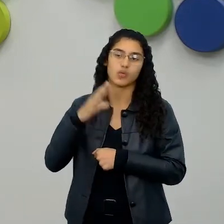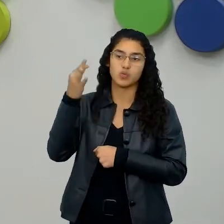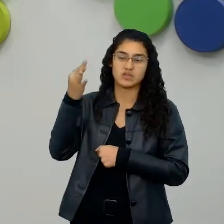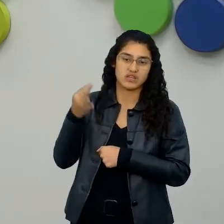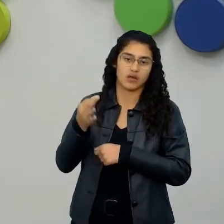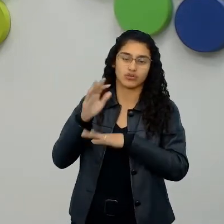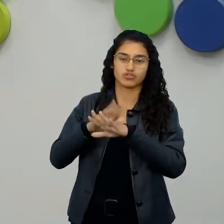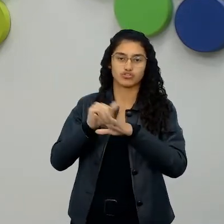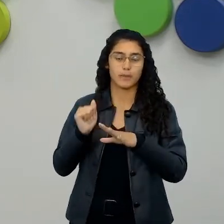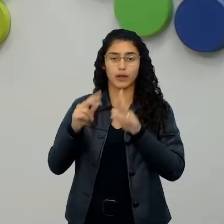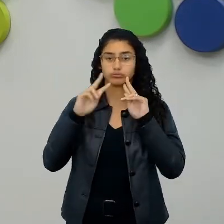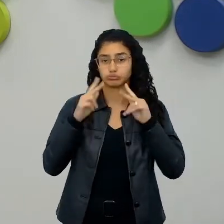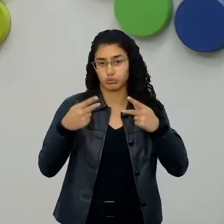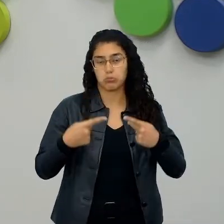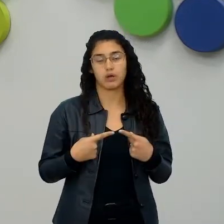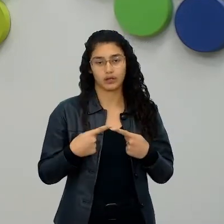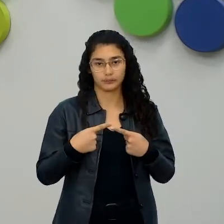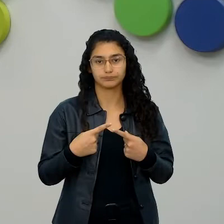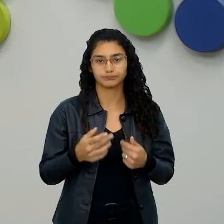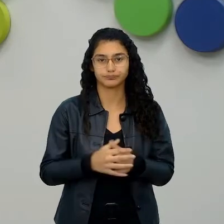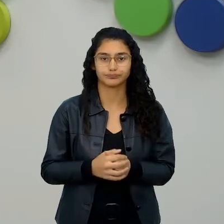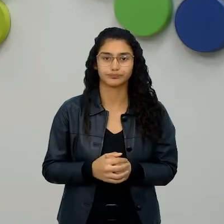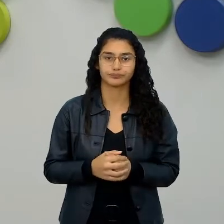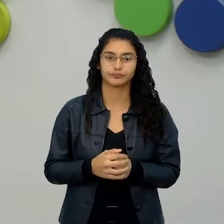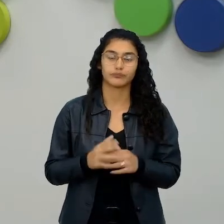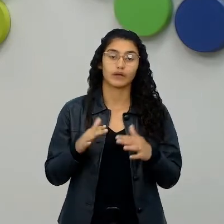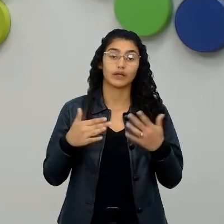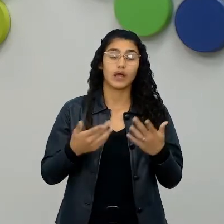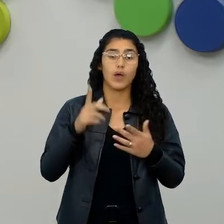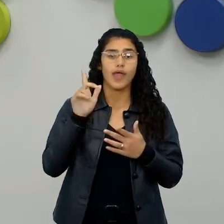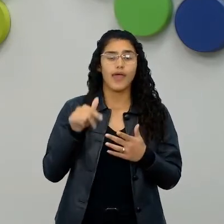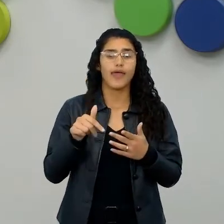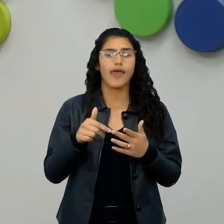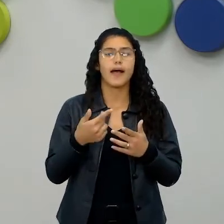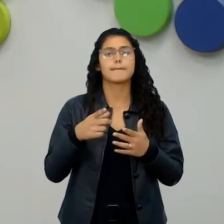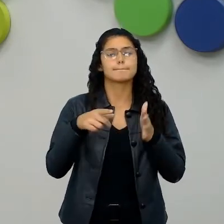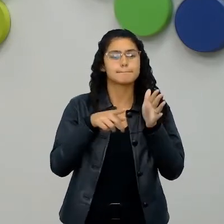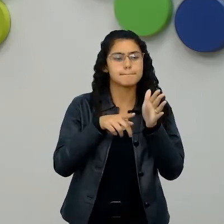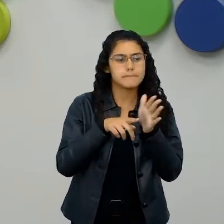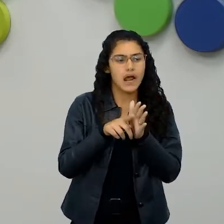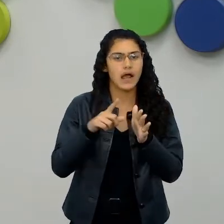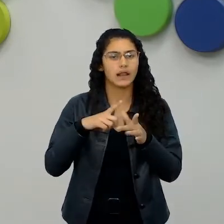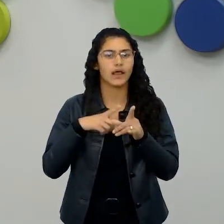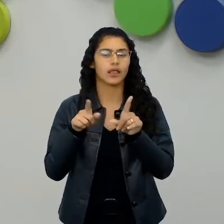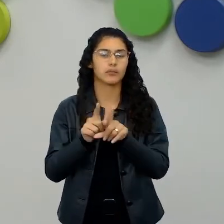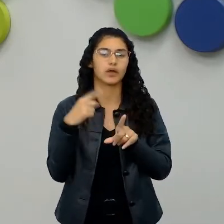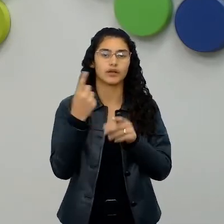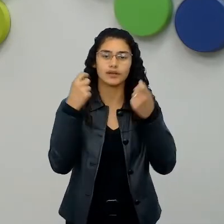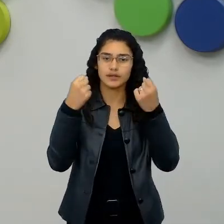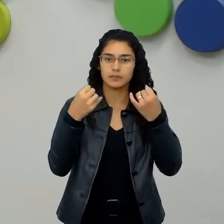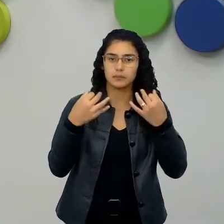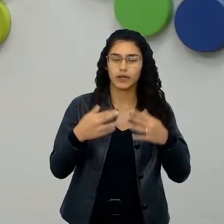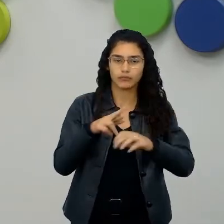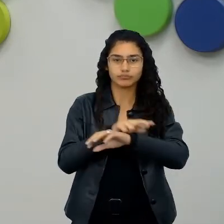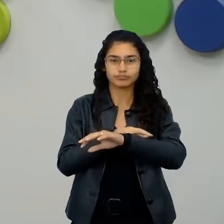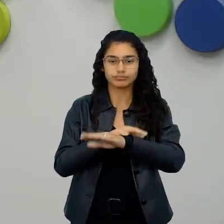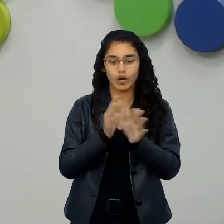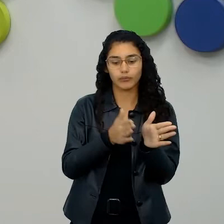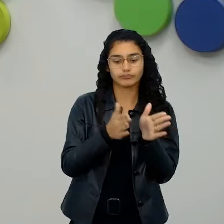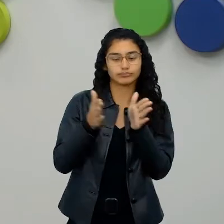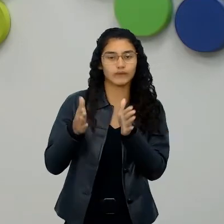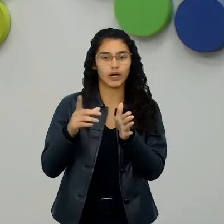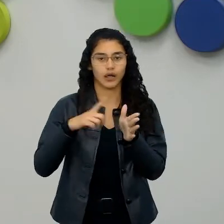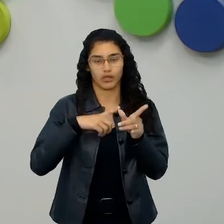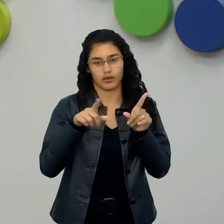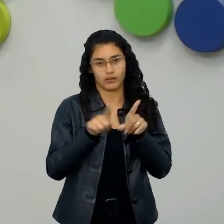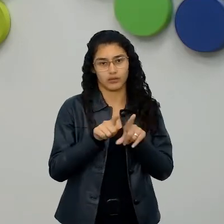chamada de raça humana, né? Então, essa é a grande questão, e é por isso que a gente fala de raça a partir desse ponto,